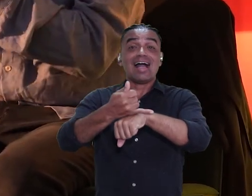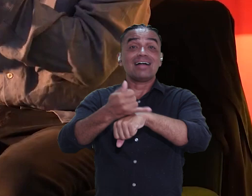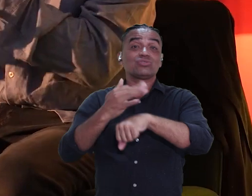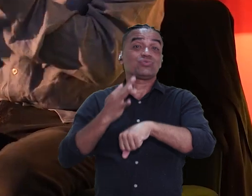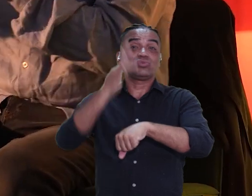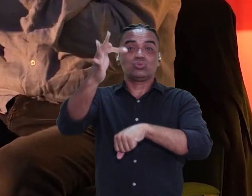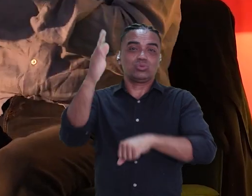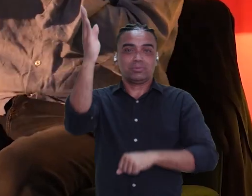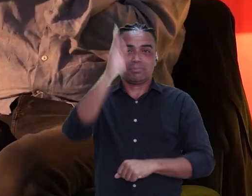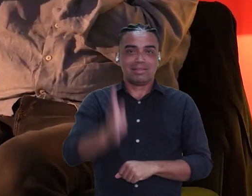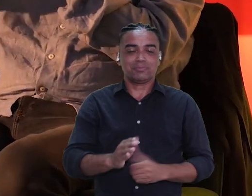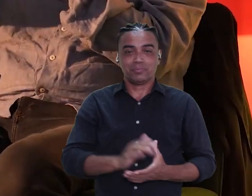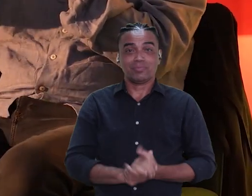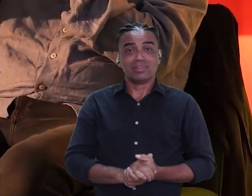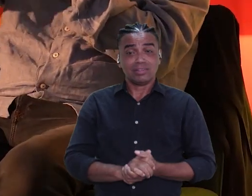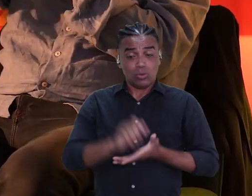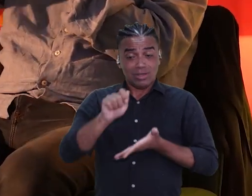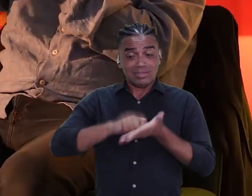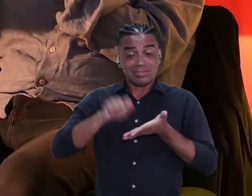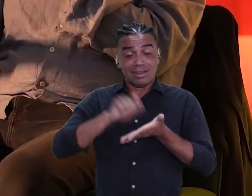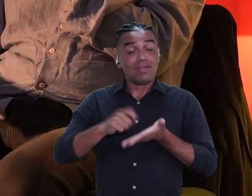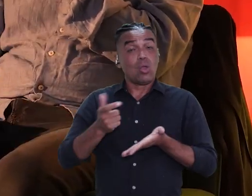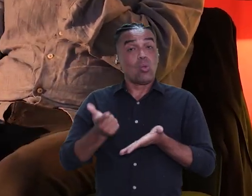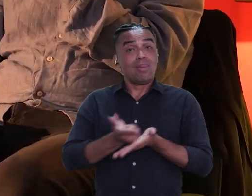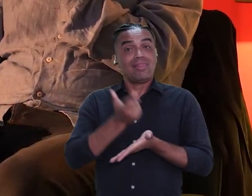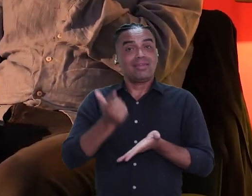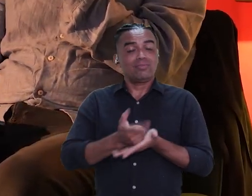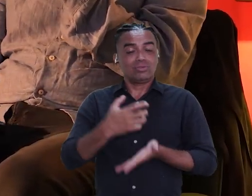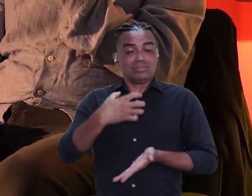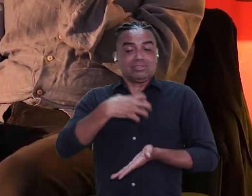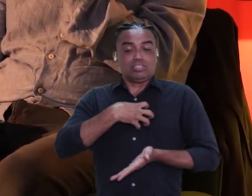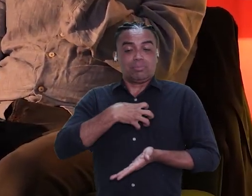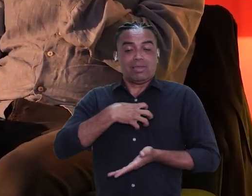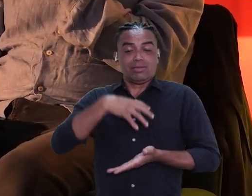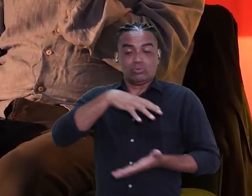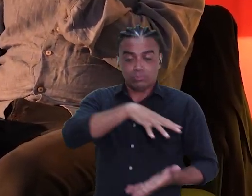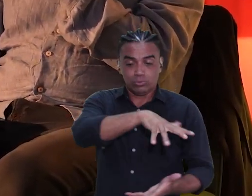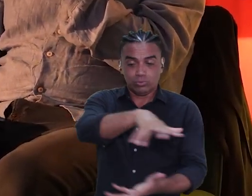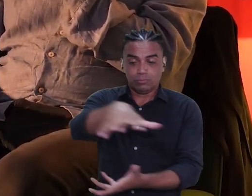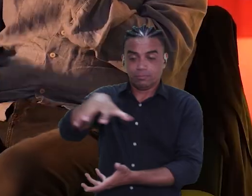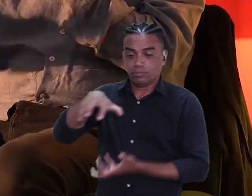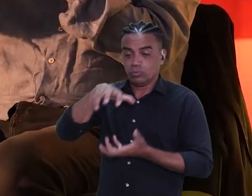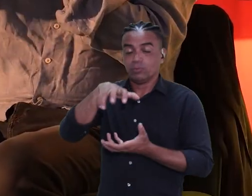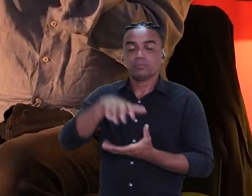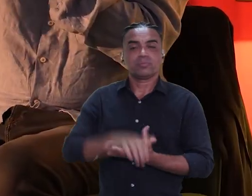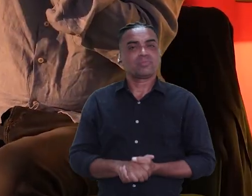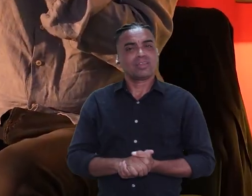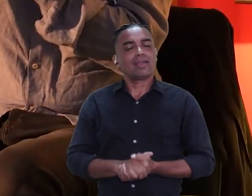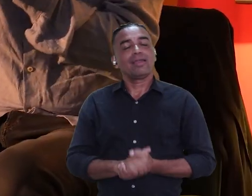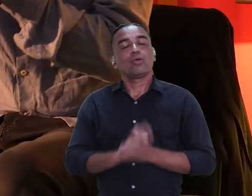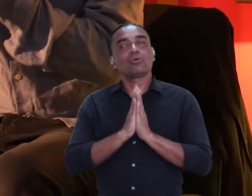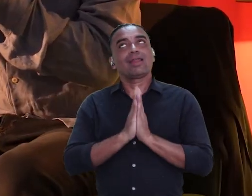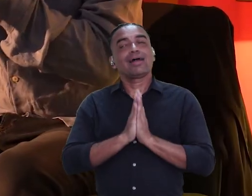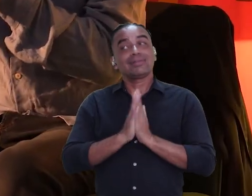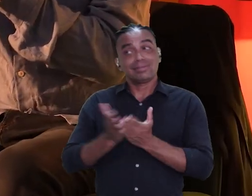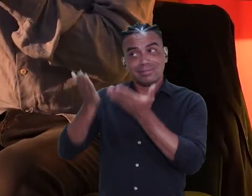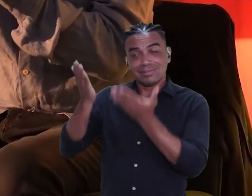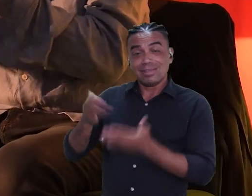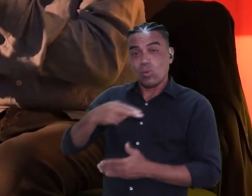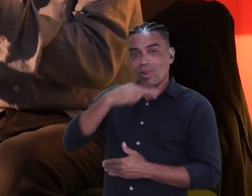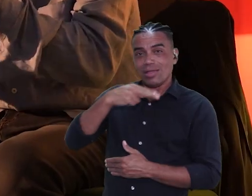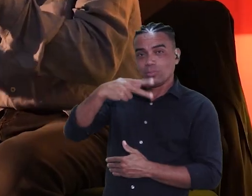Brasil. Ele diz, quando ele escreveu isso no livro Sentimento do Mundo, eu pude, graças ao